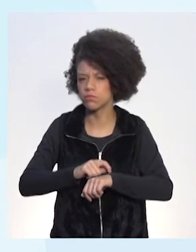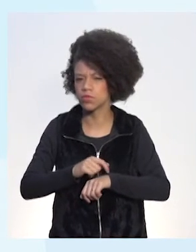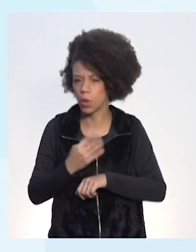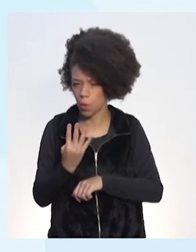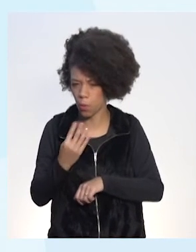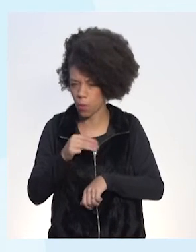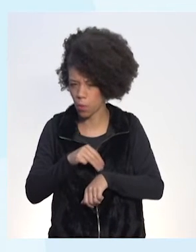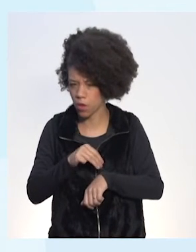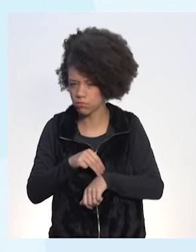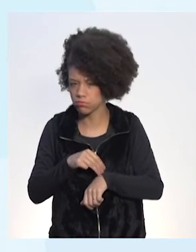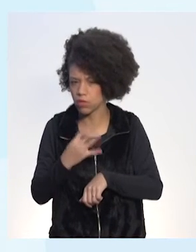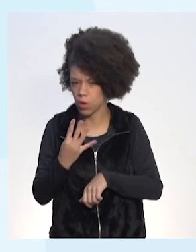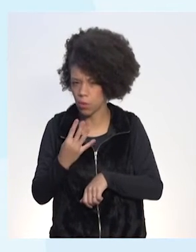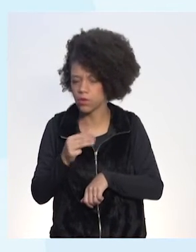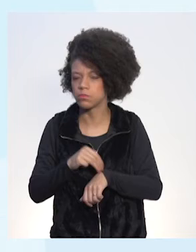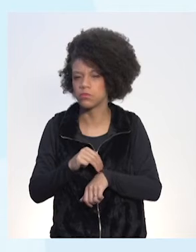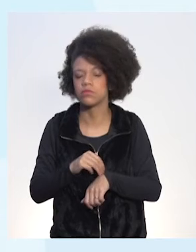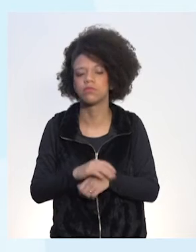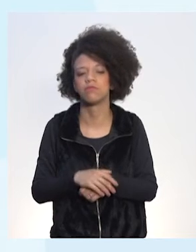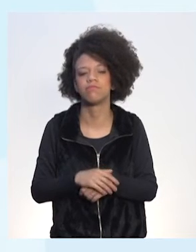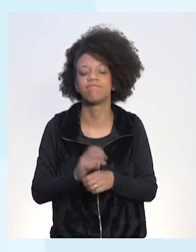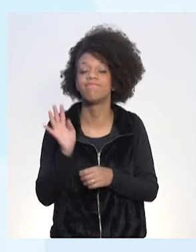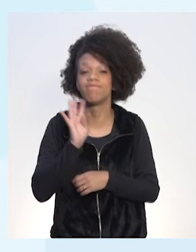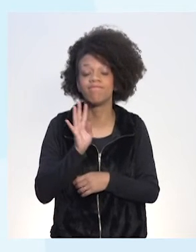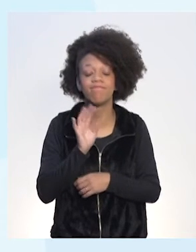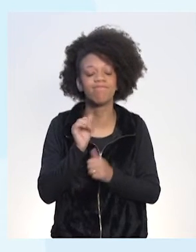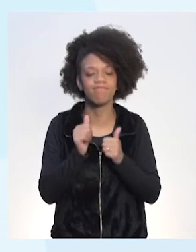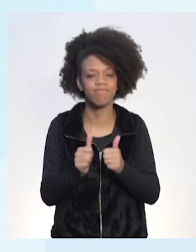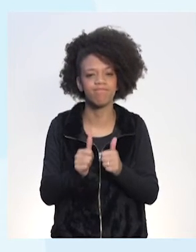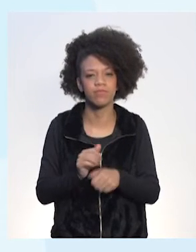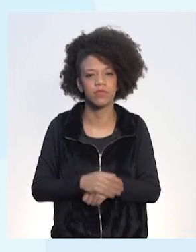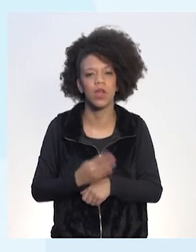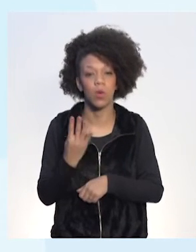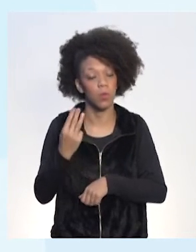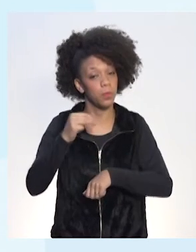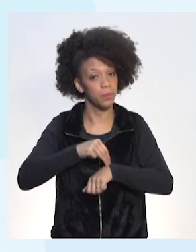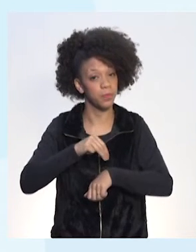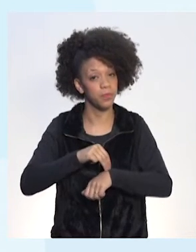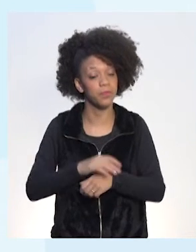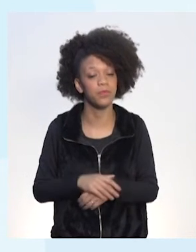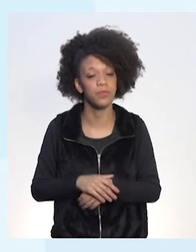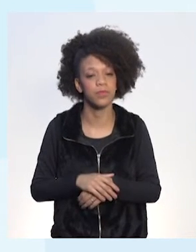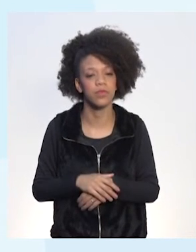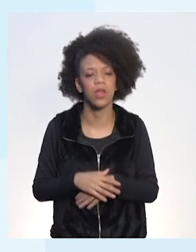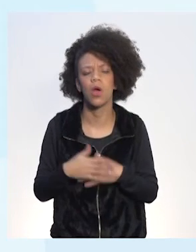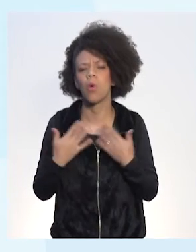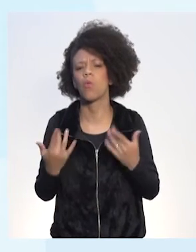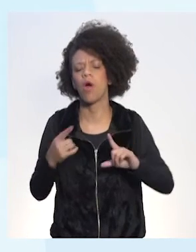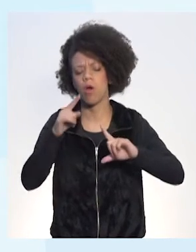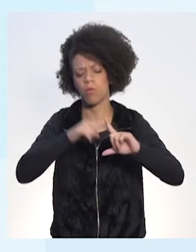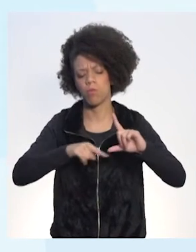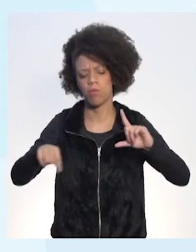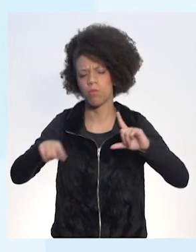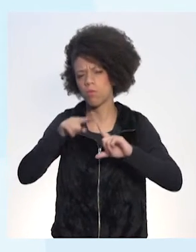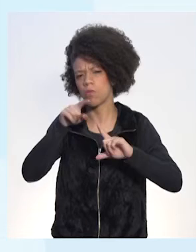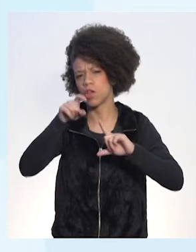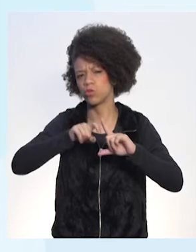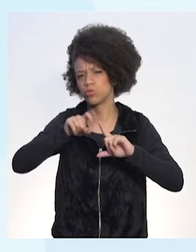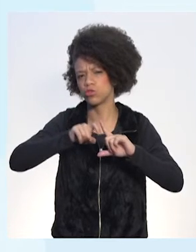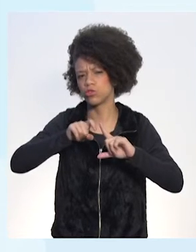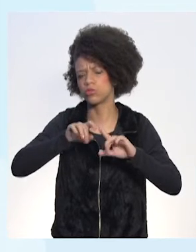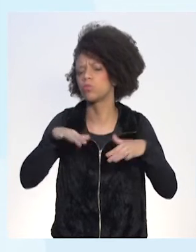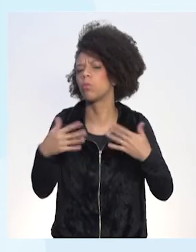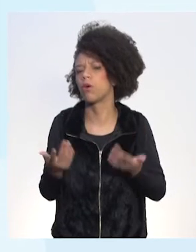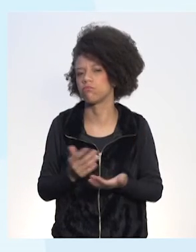4 minutos? 4 minutinhos, tá Vamos. legal. Beleza, 4 minutos. Qual que é a medida do ângulo X desse